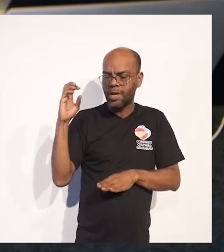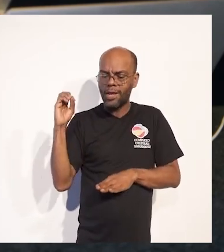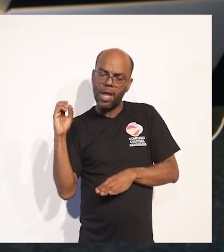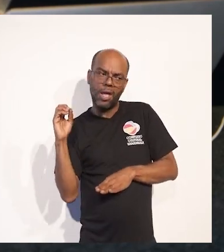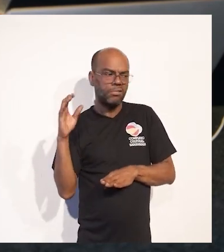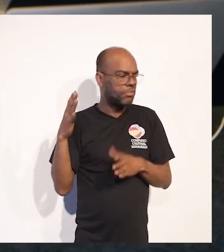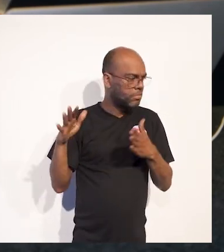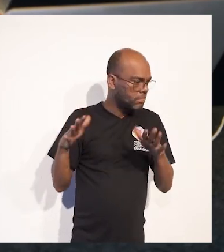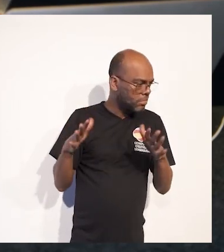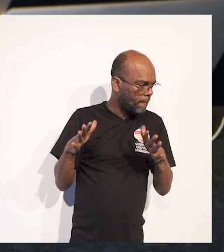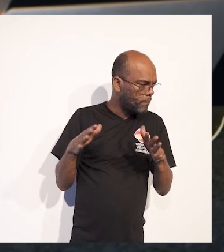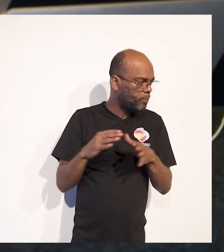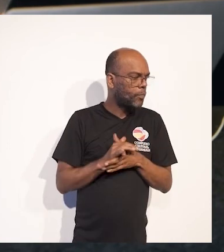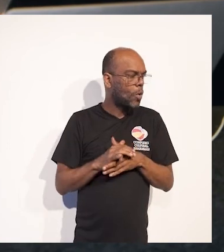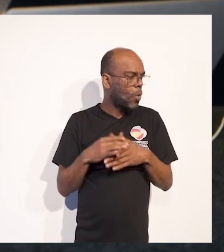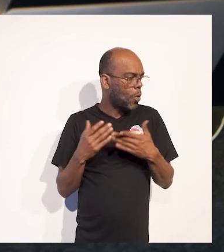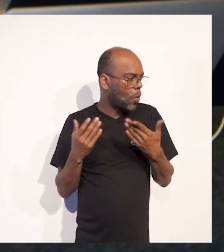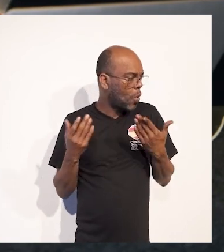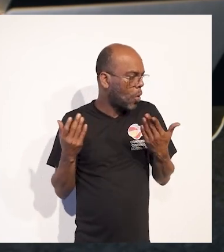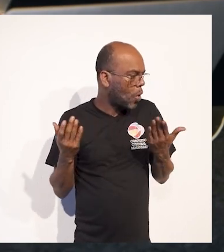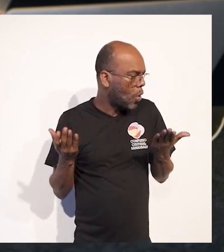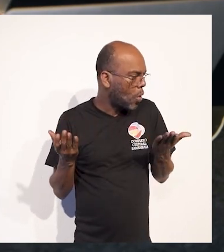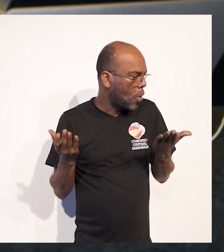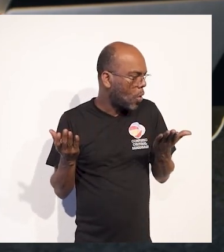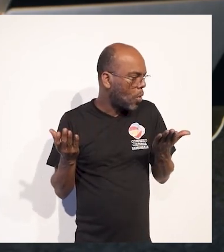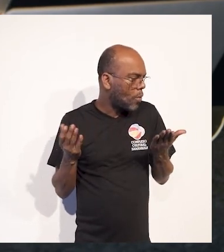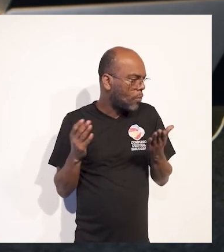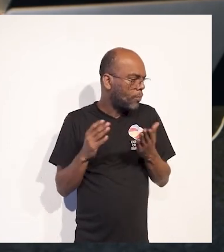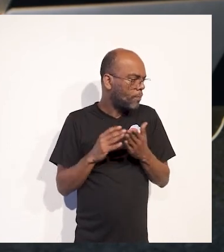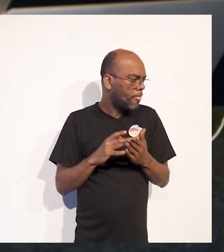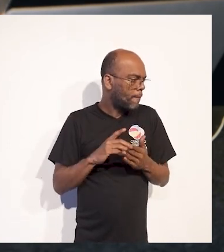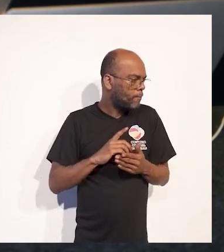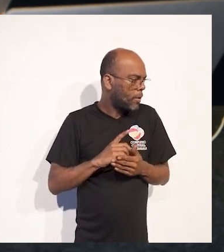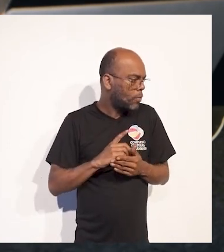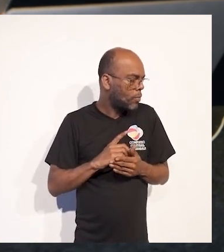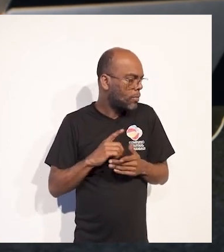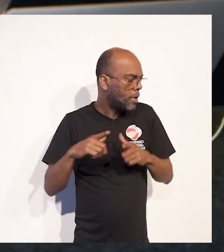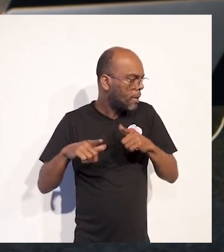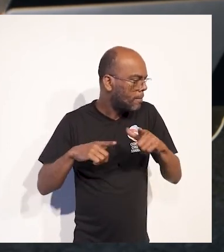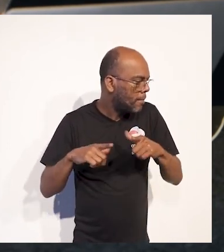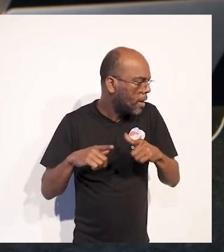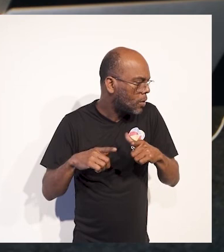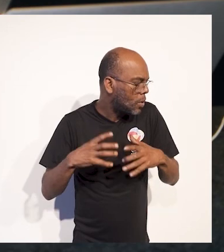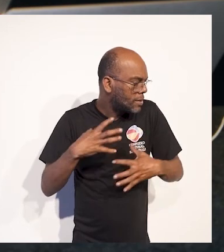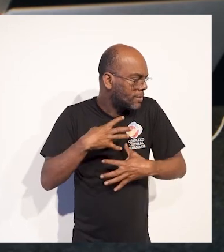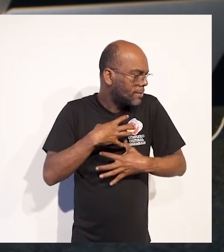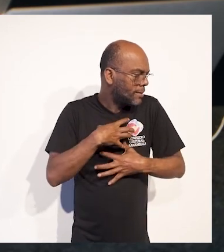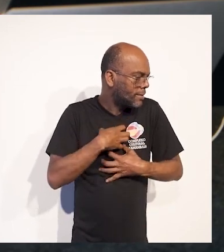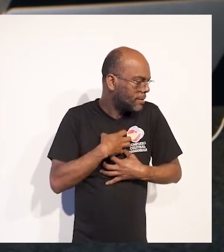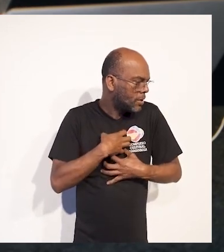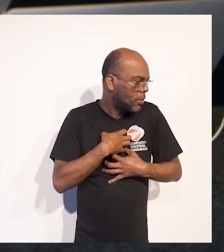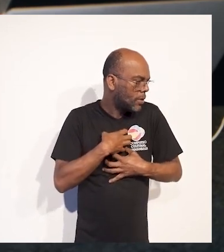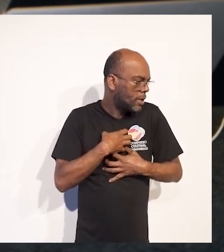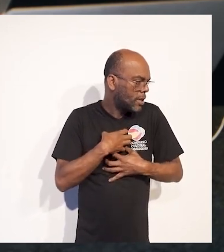kelvins, para dar aquela sensação de luz a pino meio-dia, ou então eu posso trabalhar com as sensações que a gente